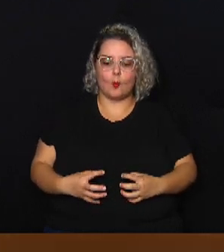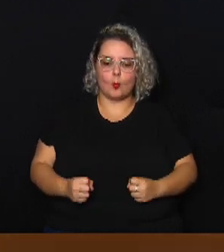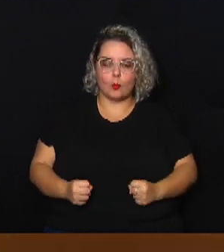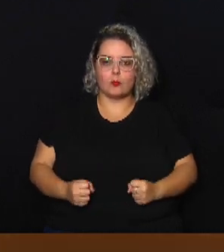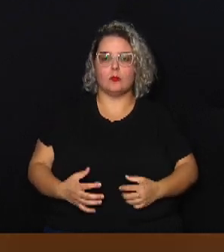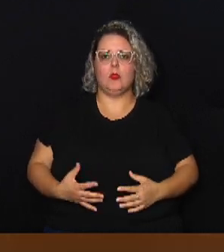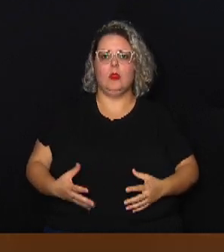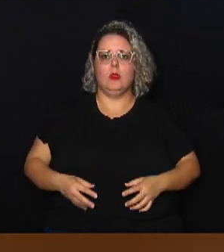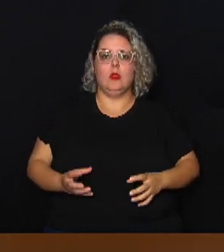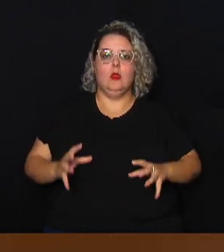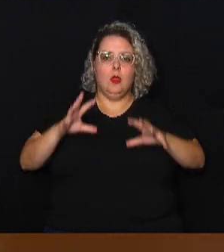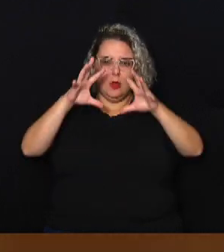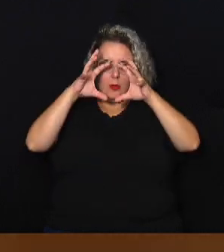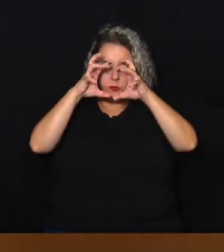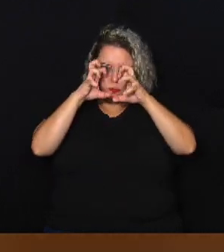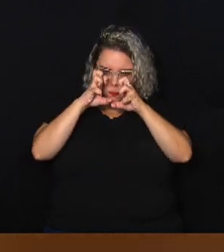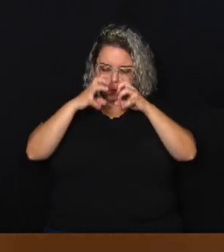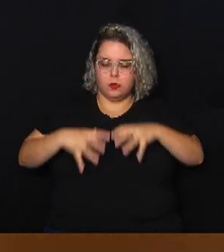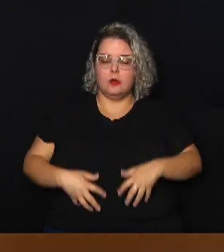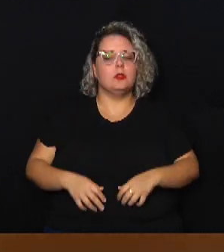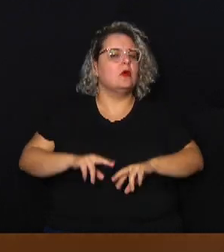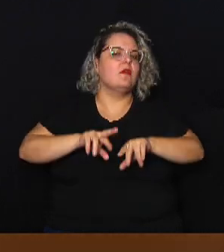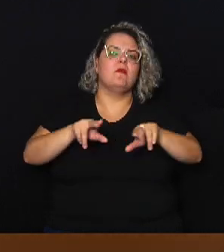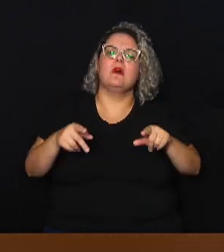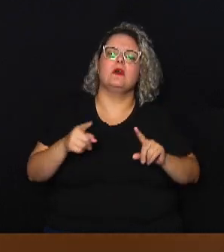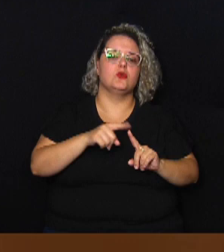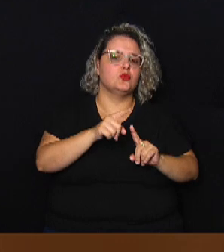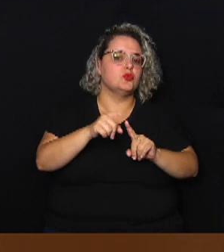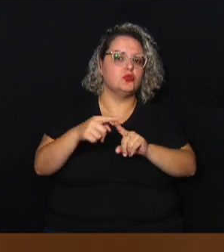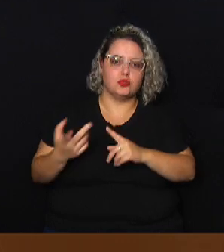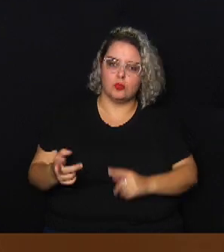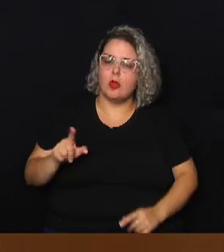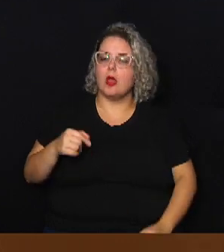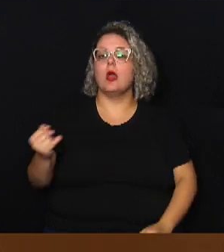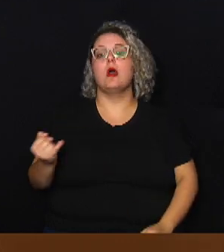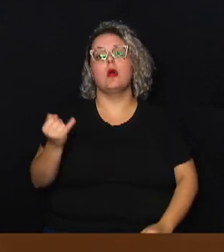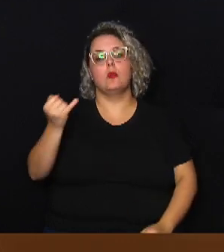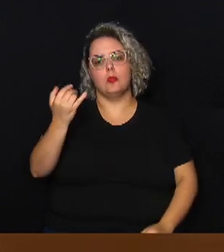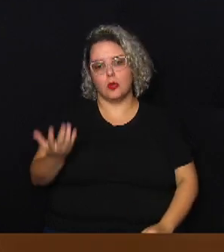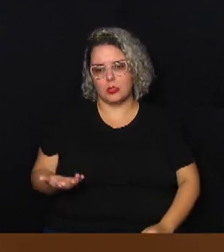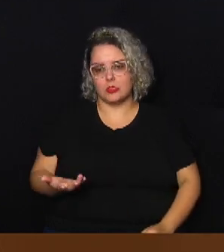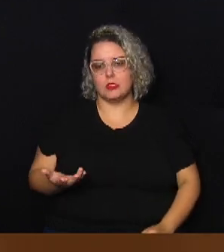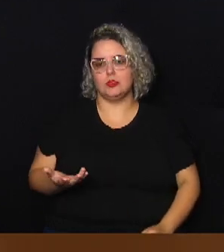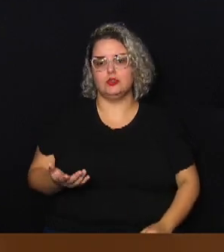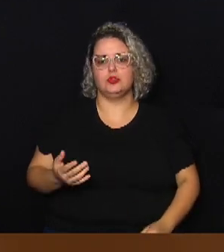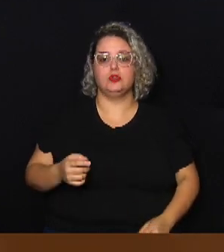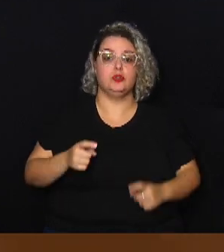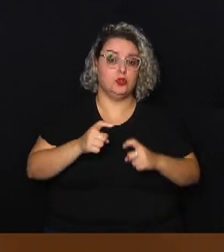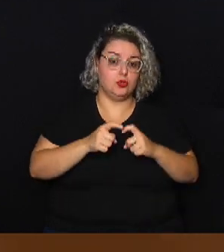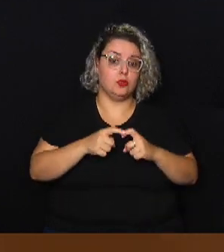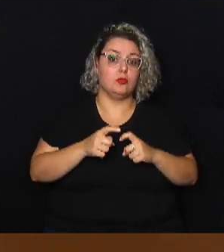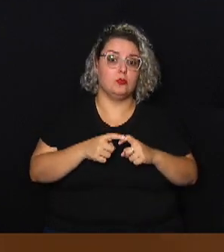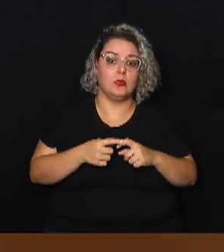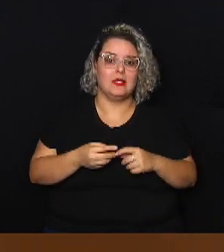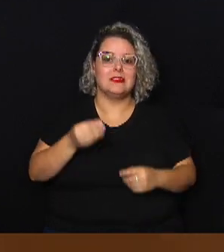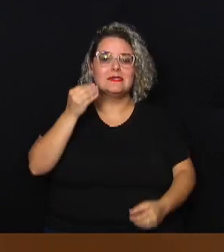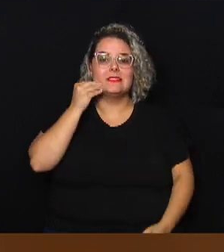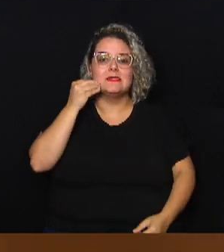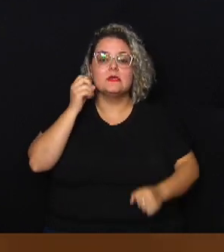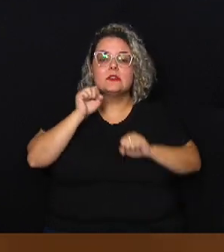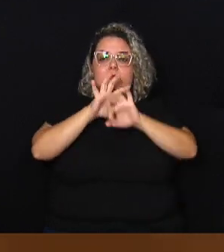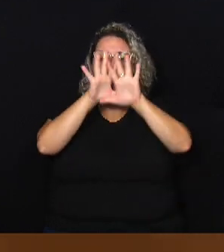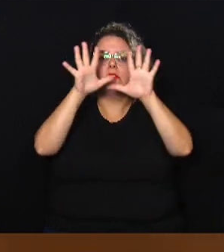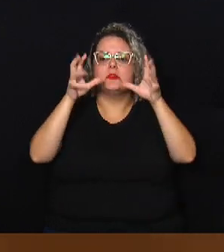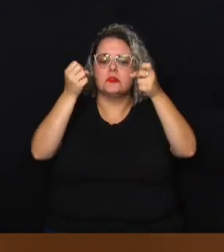então, e assim por diante. Então, tem várias complicações e é muito importante o médico que for fazer um procedimento, tentar